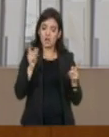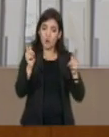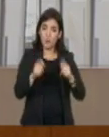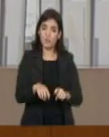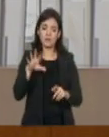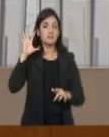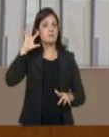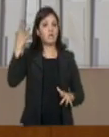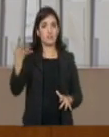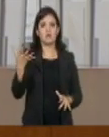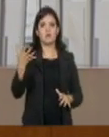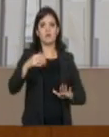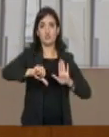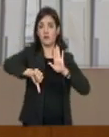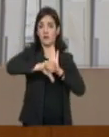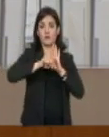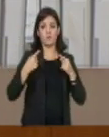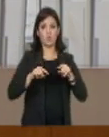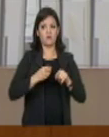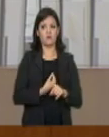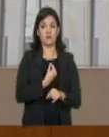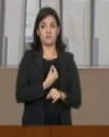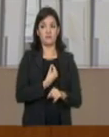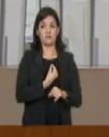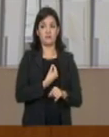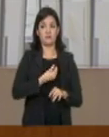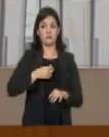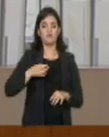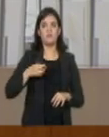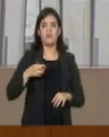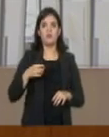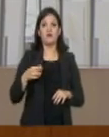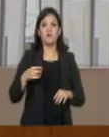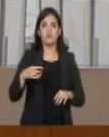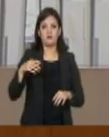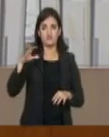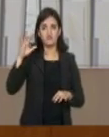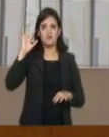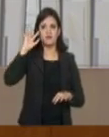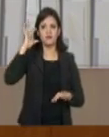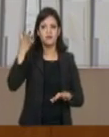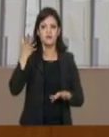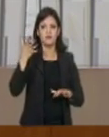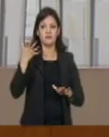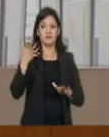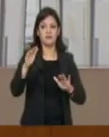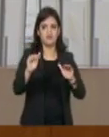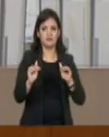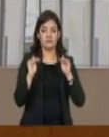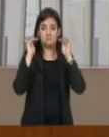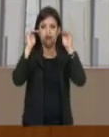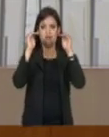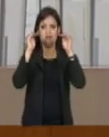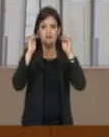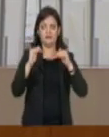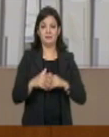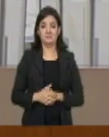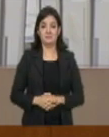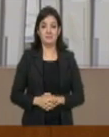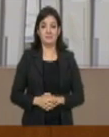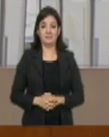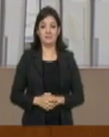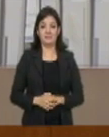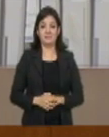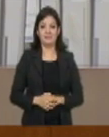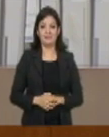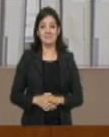dolosos contra a vida e a sua decisão é soberana. Daí, com a devida ver, né, de quem entenda em